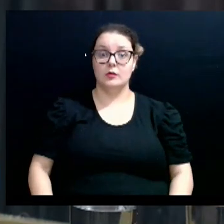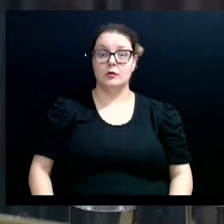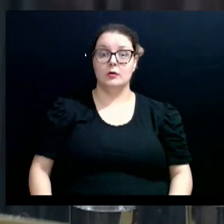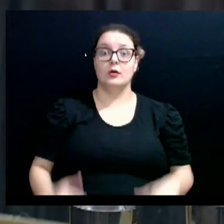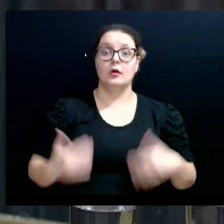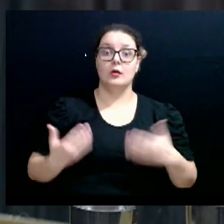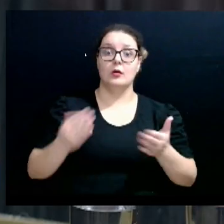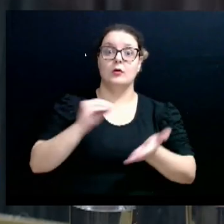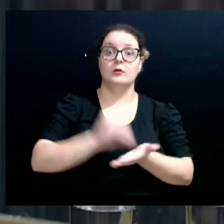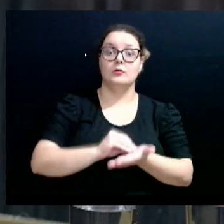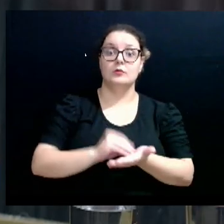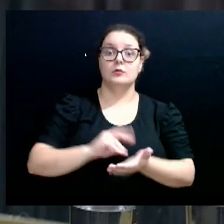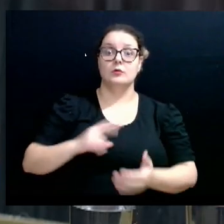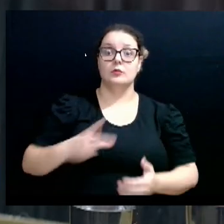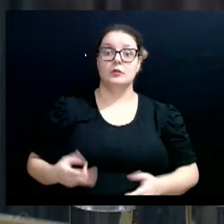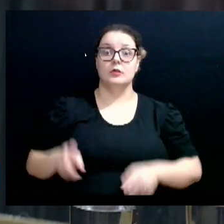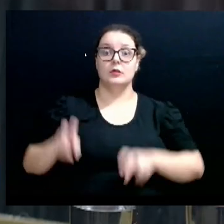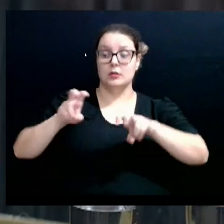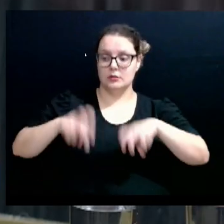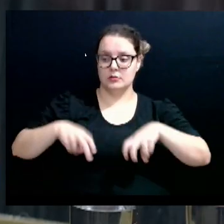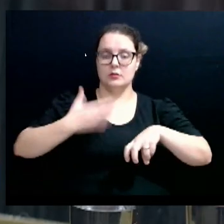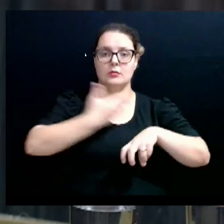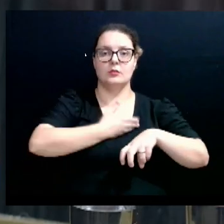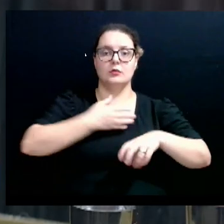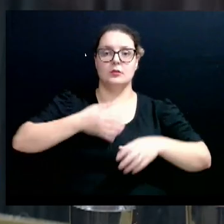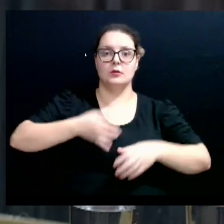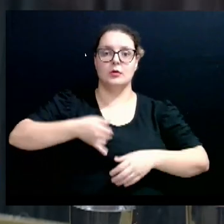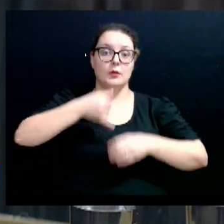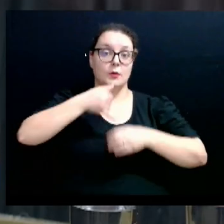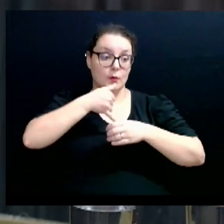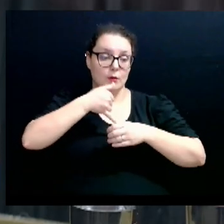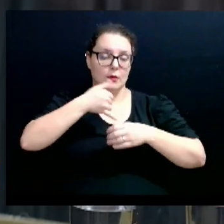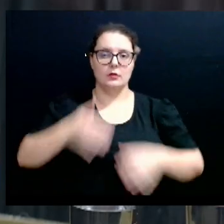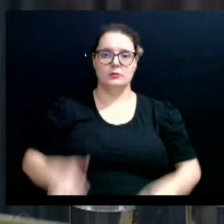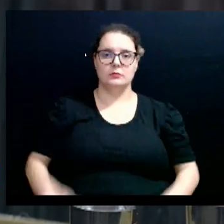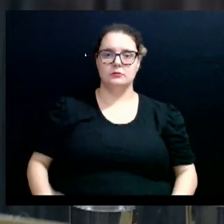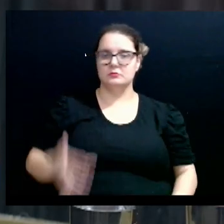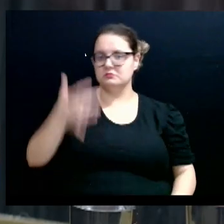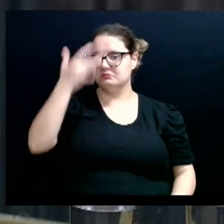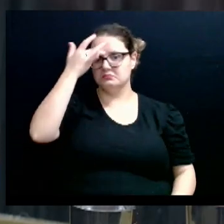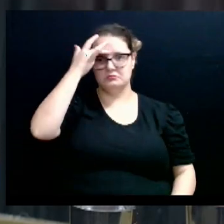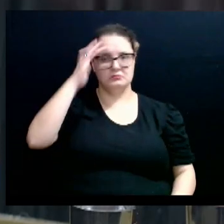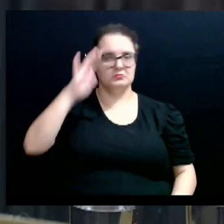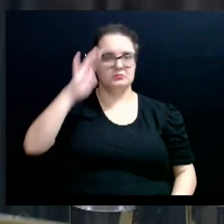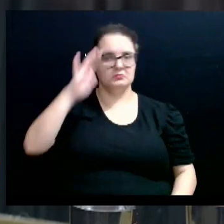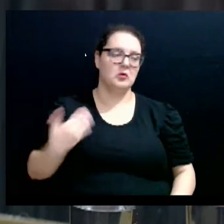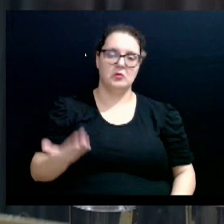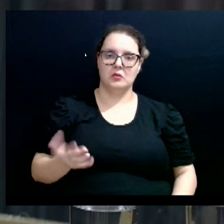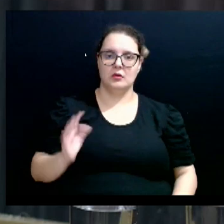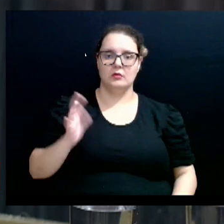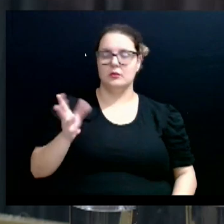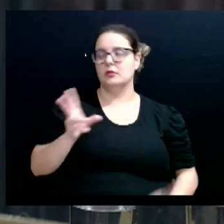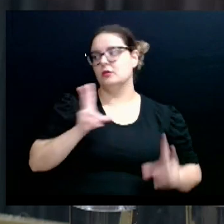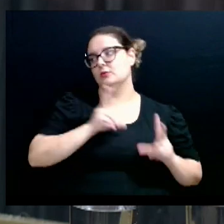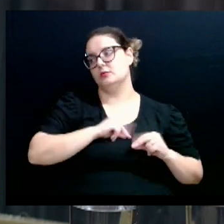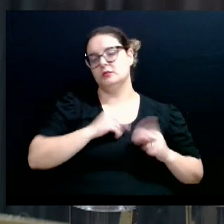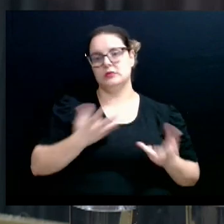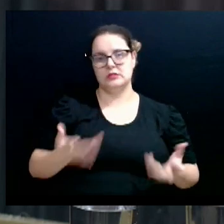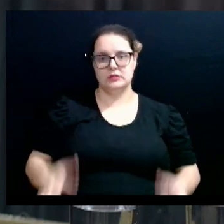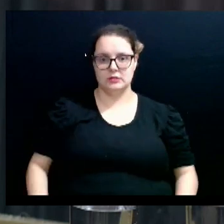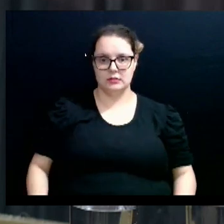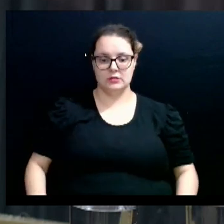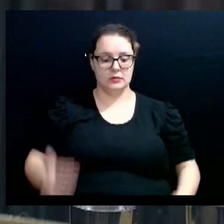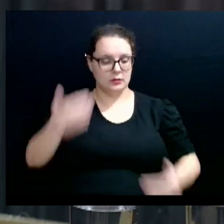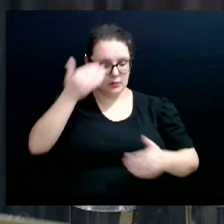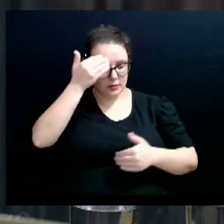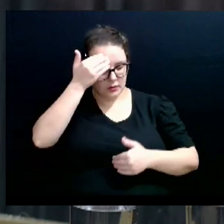você sentou com uma amiga para tomar um suco que seja? Elas não sabiam nem dizer quando foi. Poxa vida. Então foi tão gratificante, até hoje